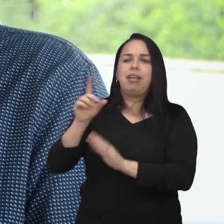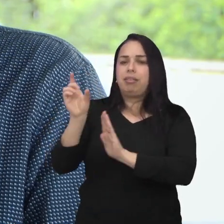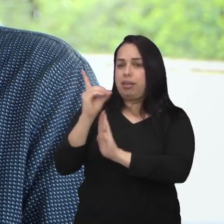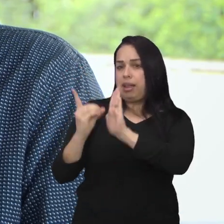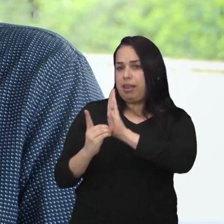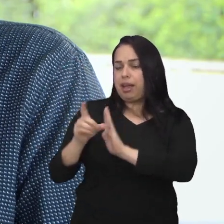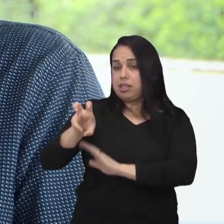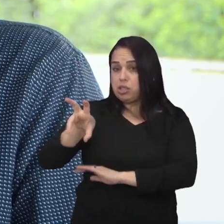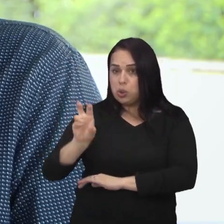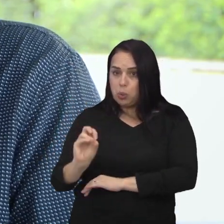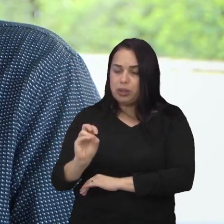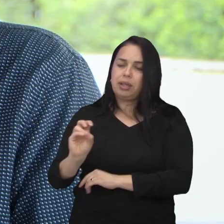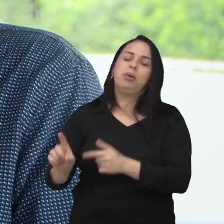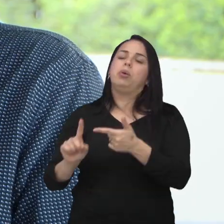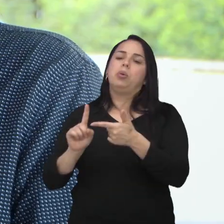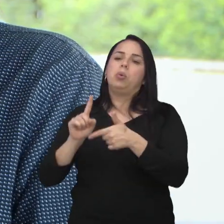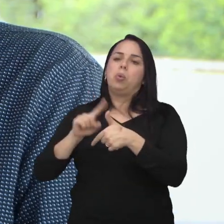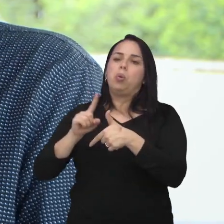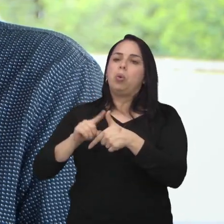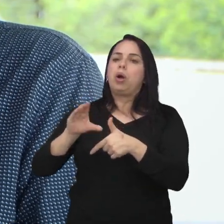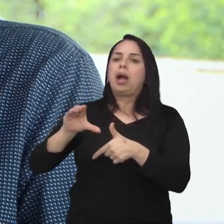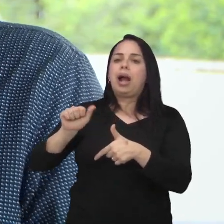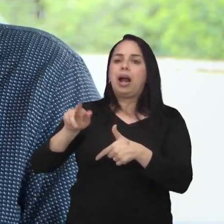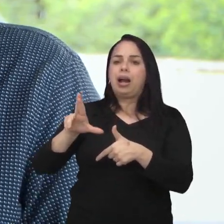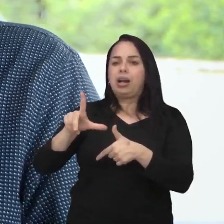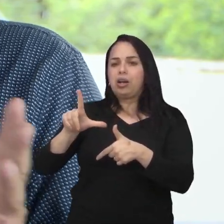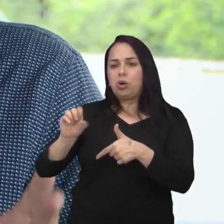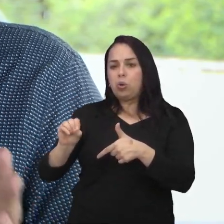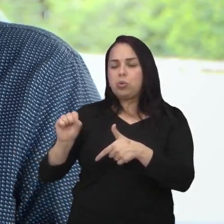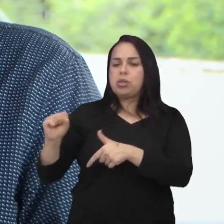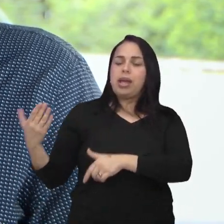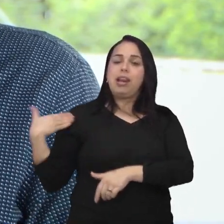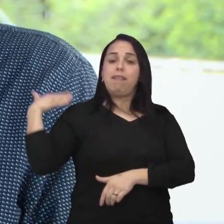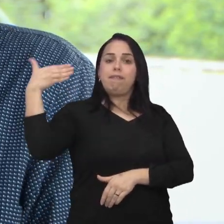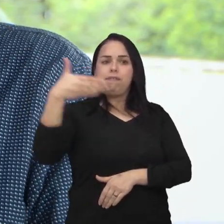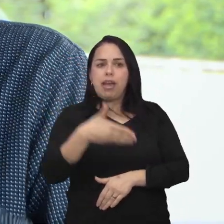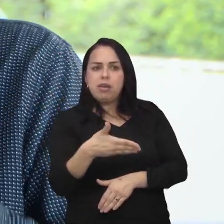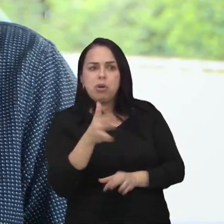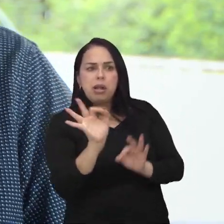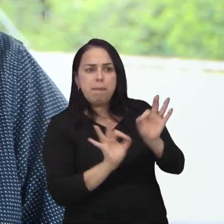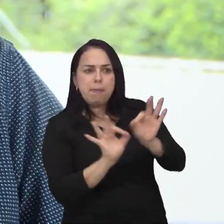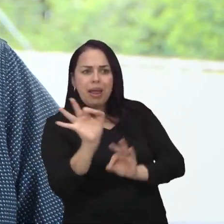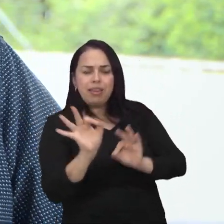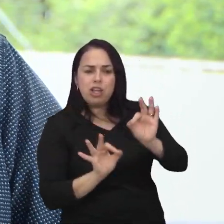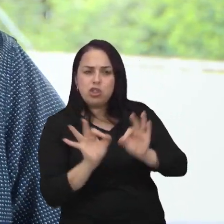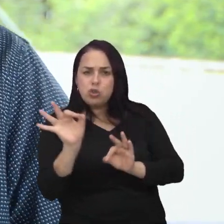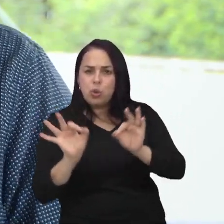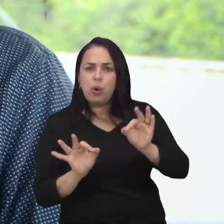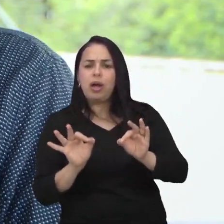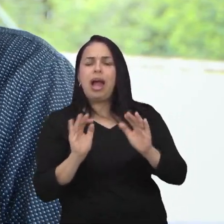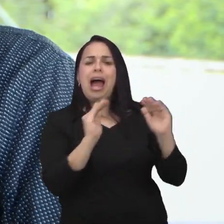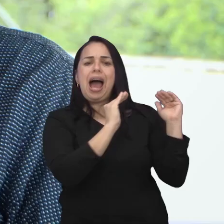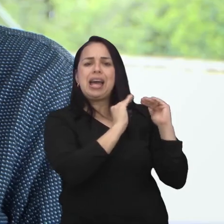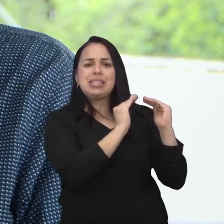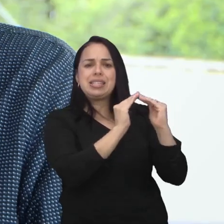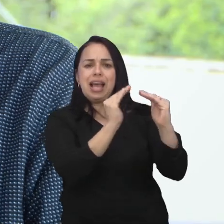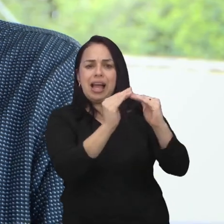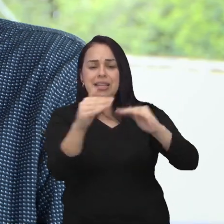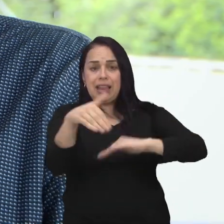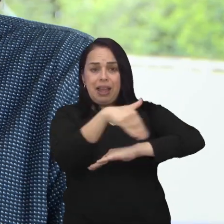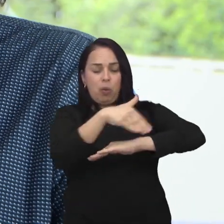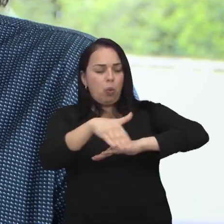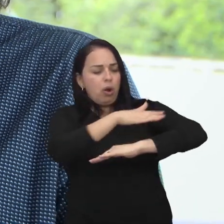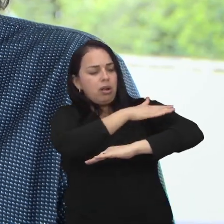década de 50. O Carlos Milan era um deles, foi o primeiro a vir aqui projetar aquelas casas que estão do outro lado da